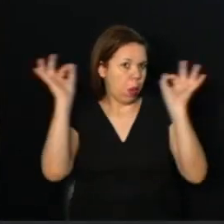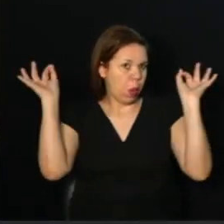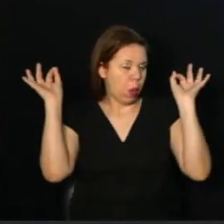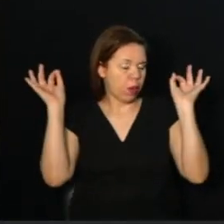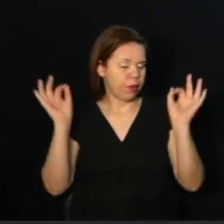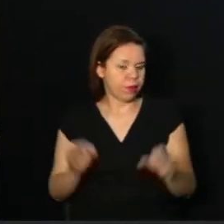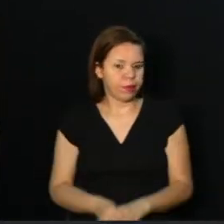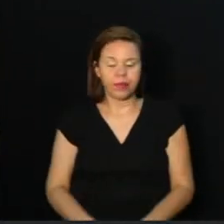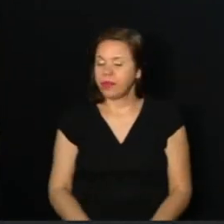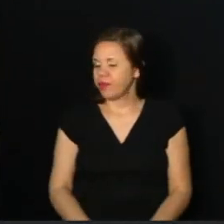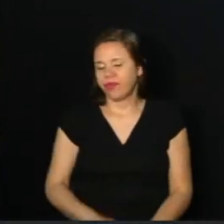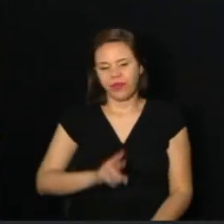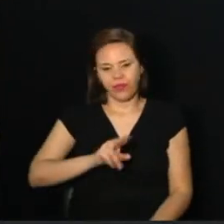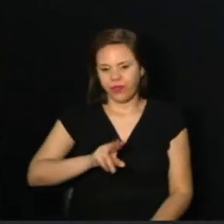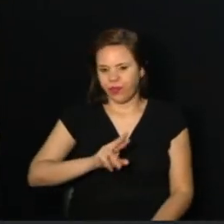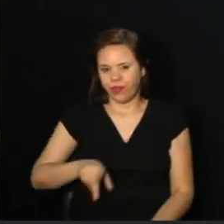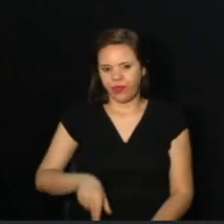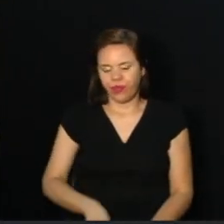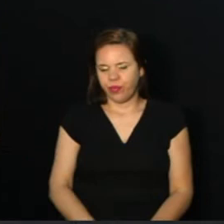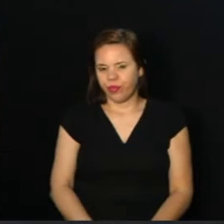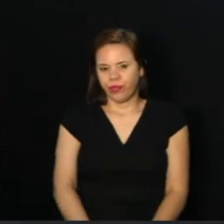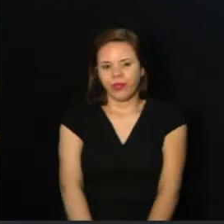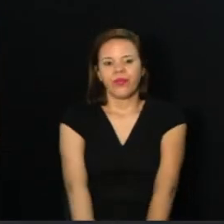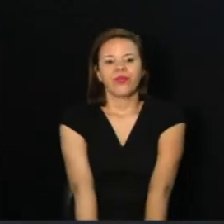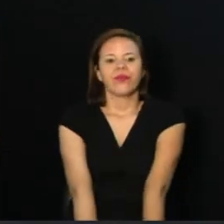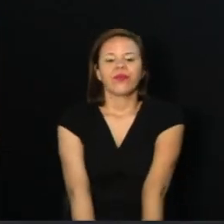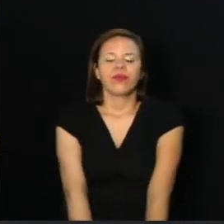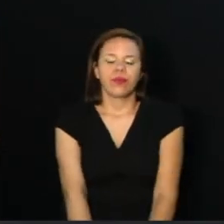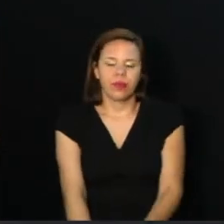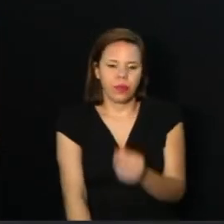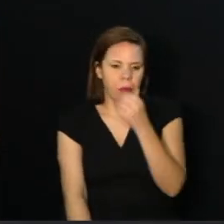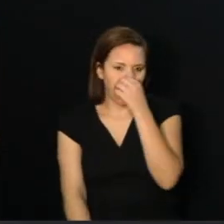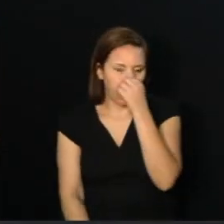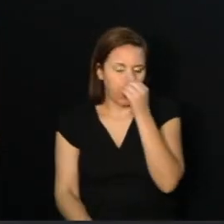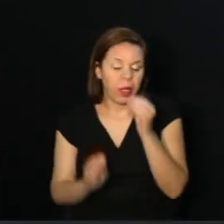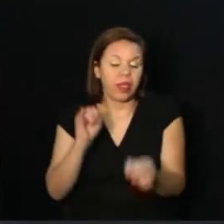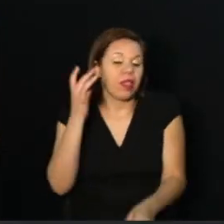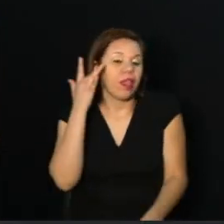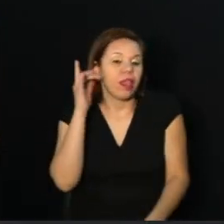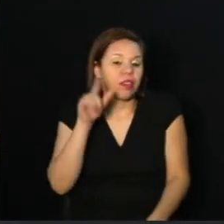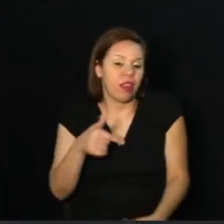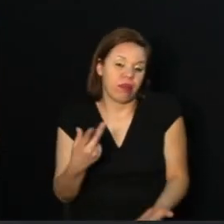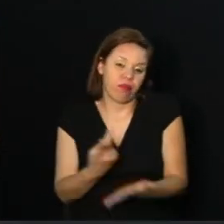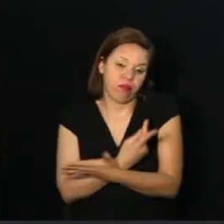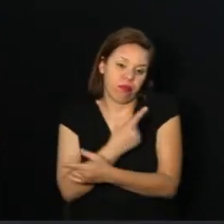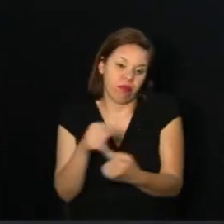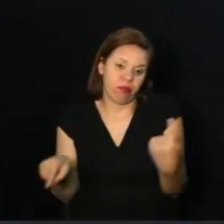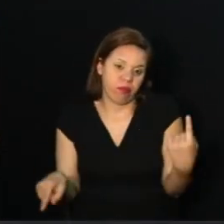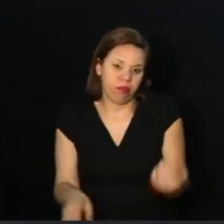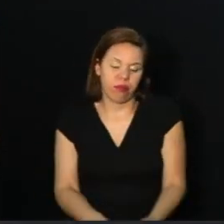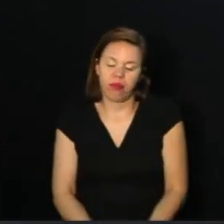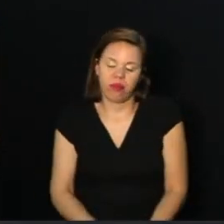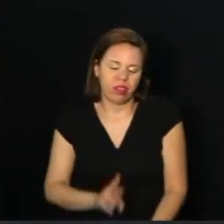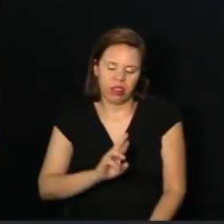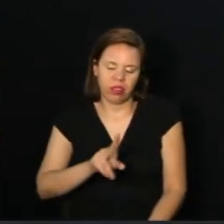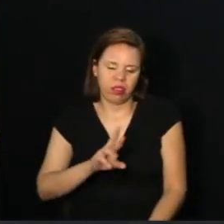Não é assim. E se acham que é, está errado. Não